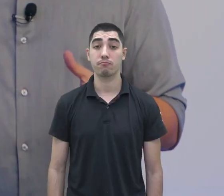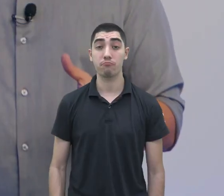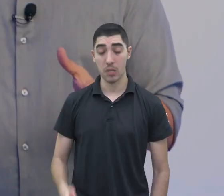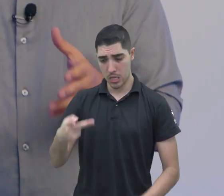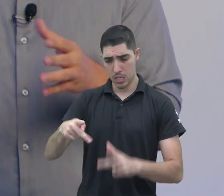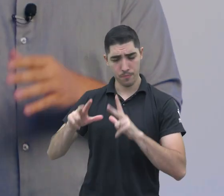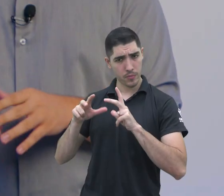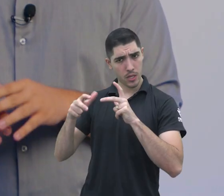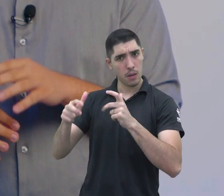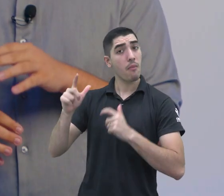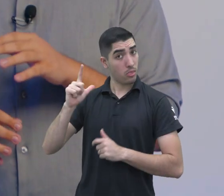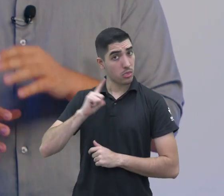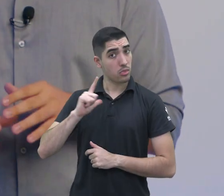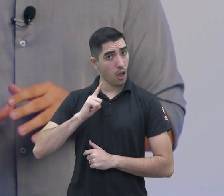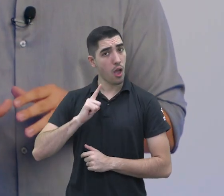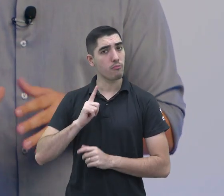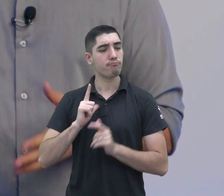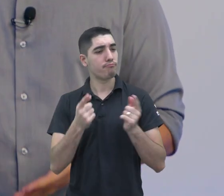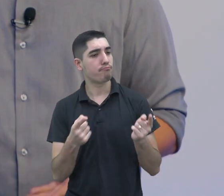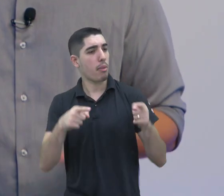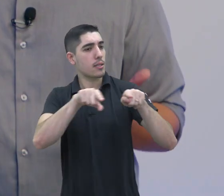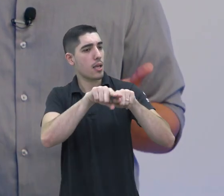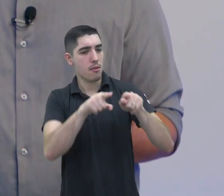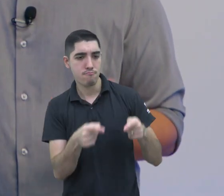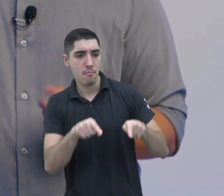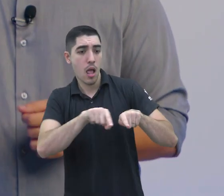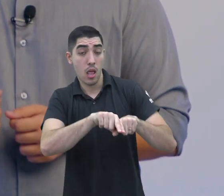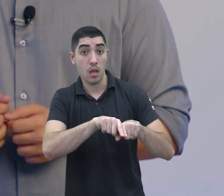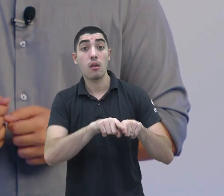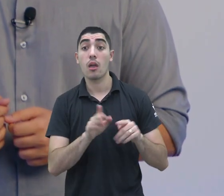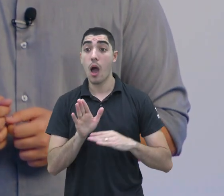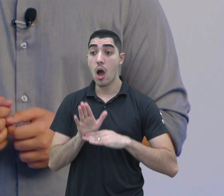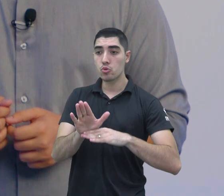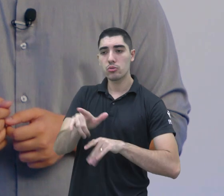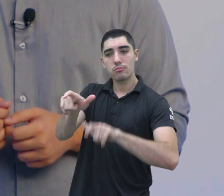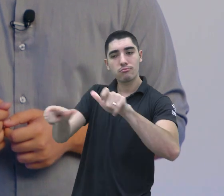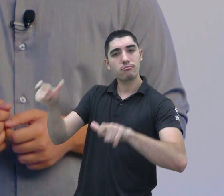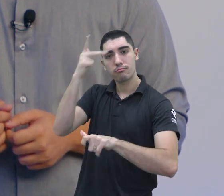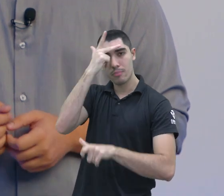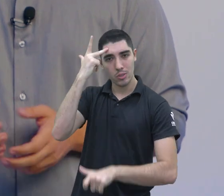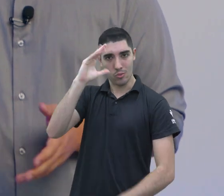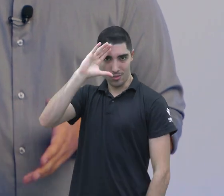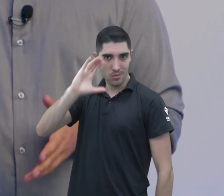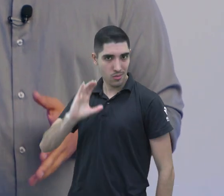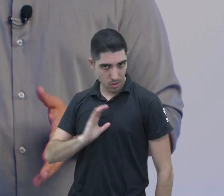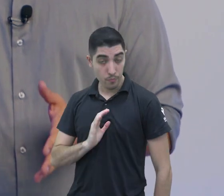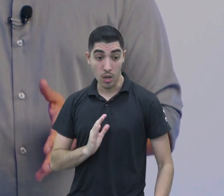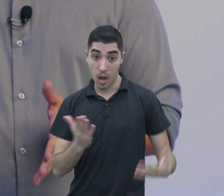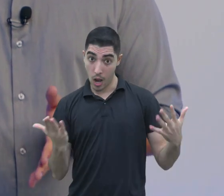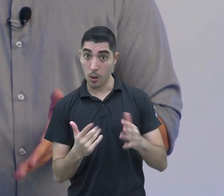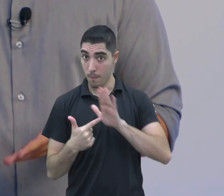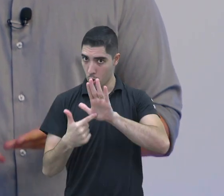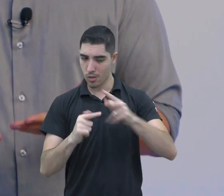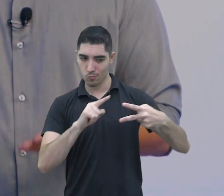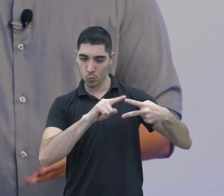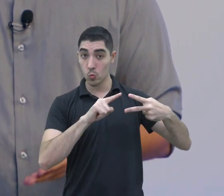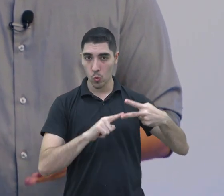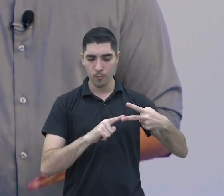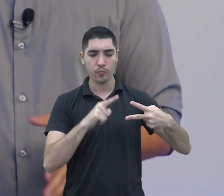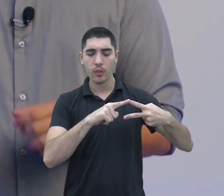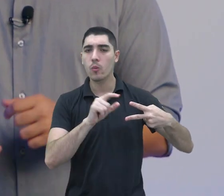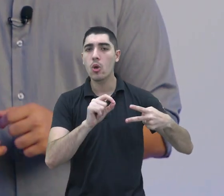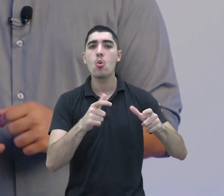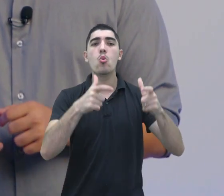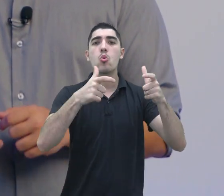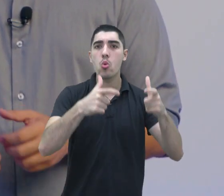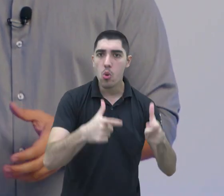A Câmara tem algumas parcerias que trazem inúmeros benefícios aos cidadãos. Duas delas nós vamos te mostrar agora.